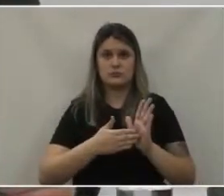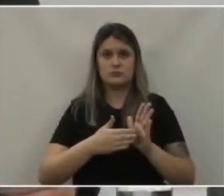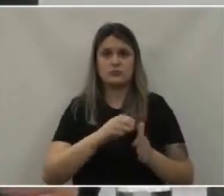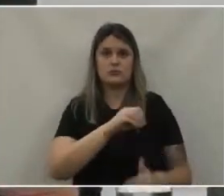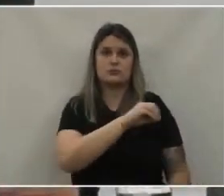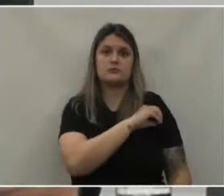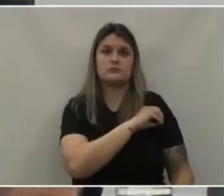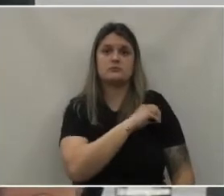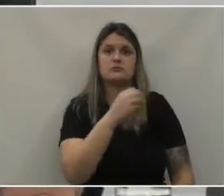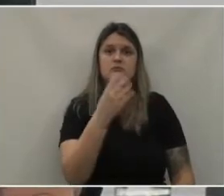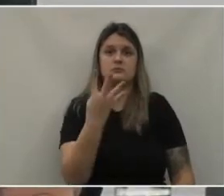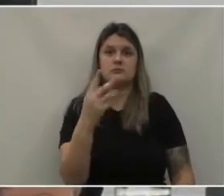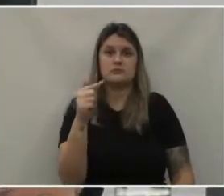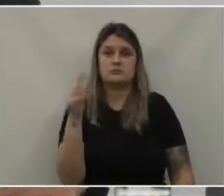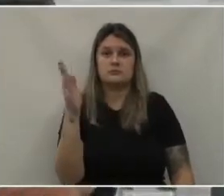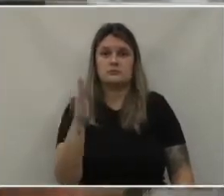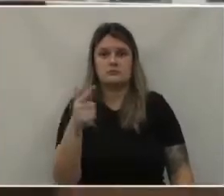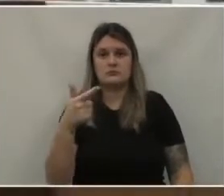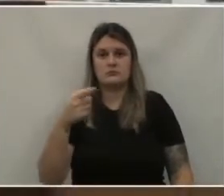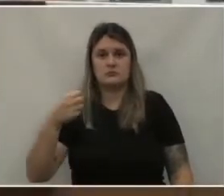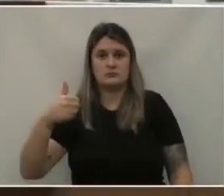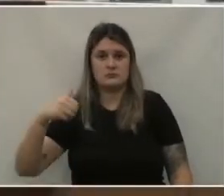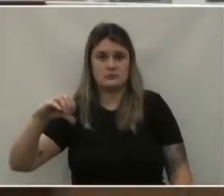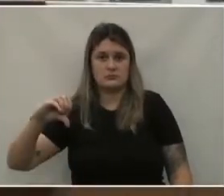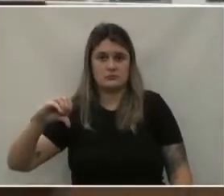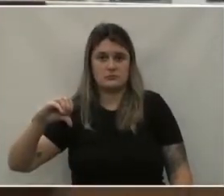número 47/2019.